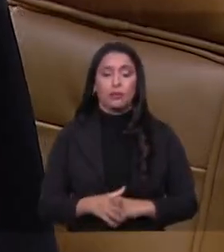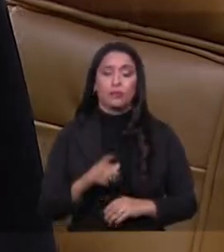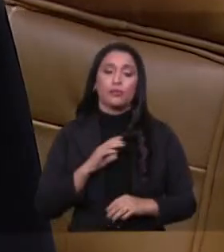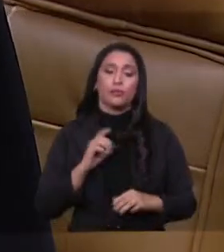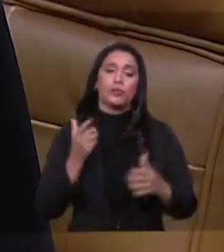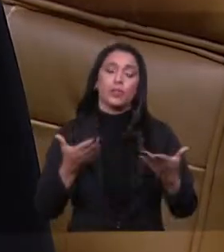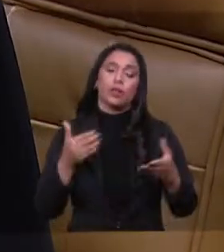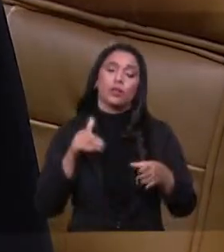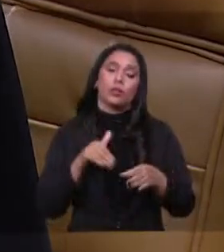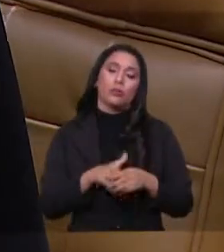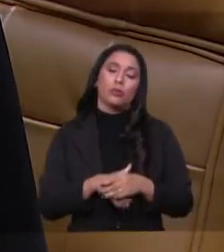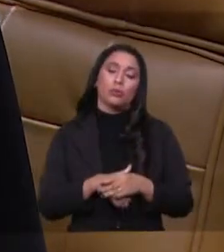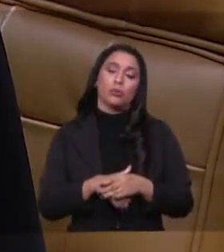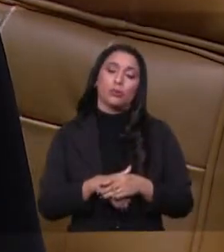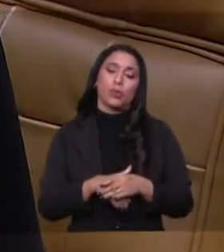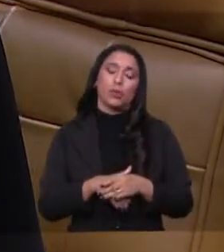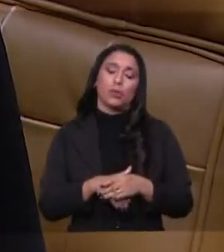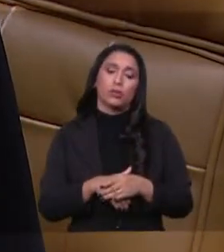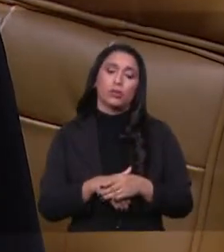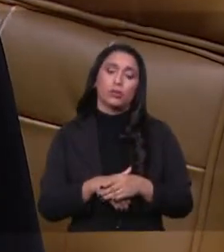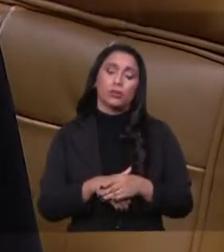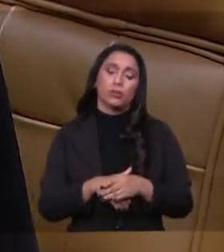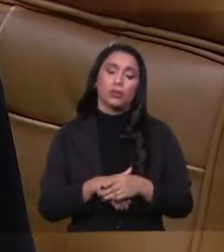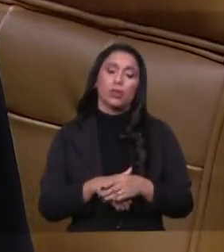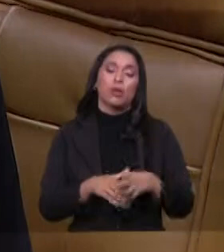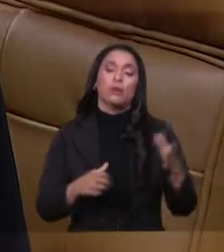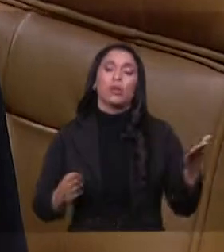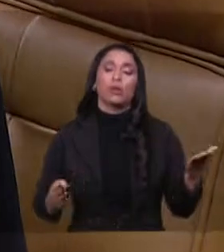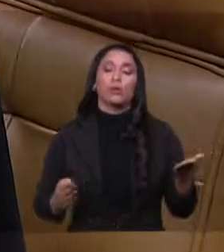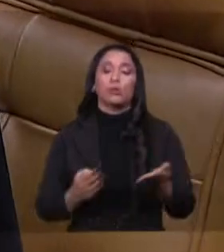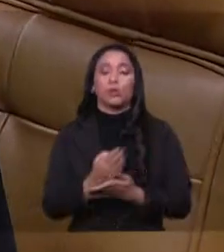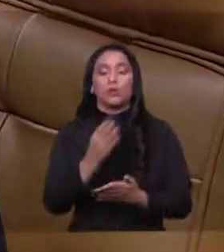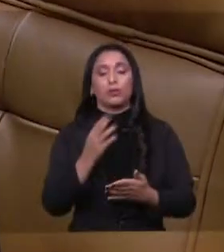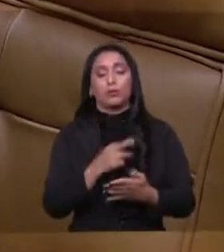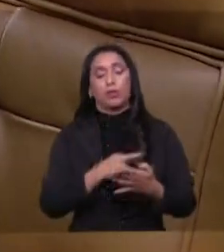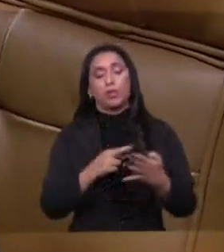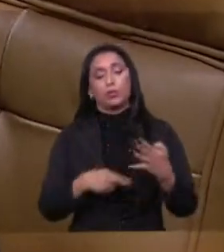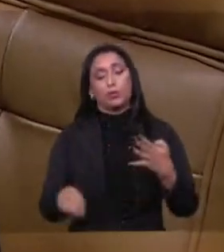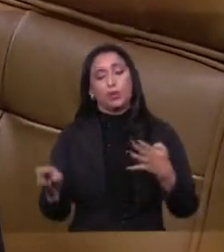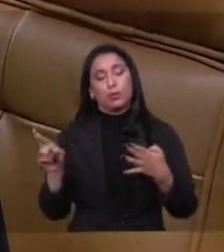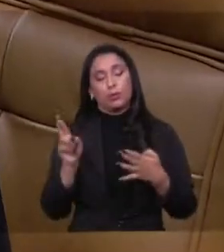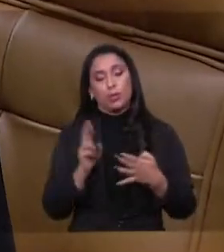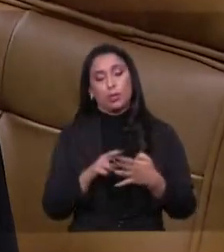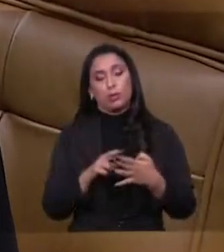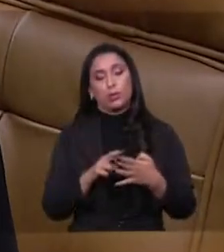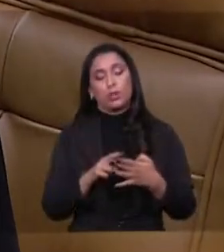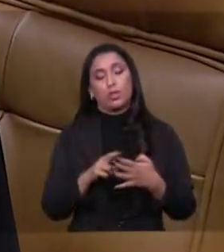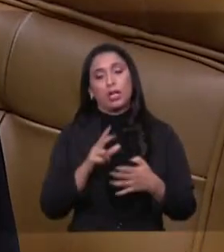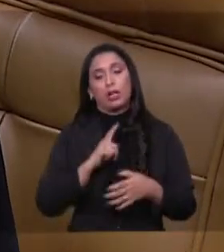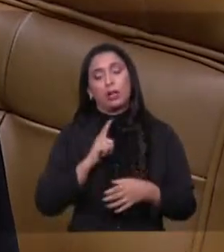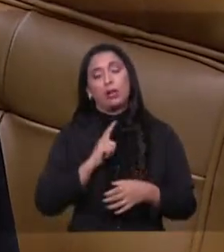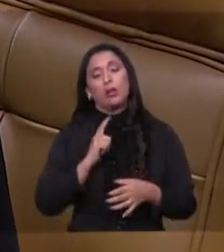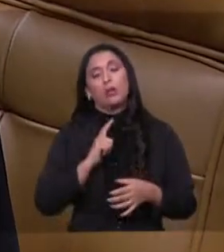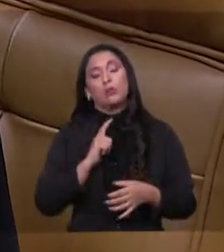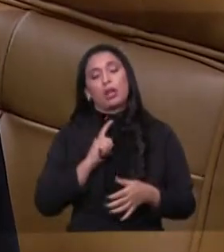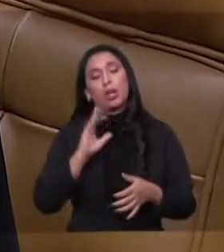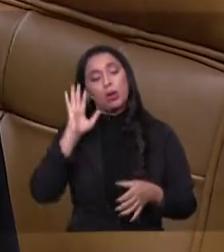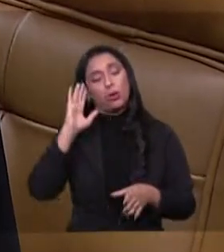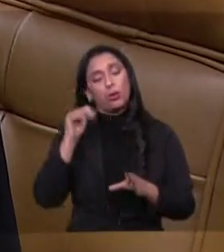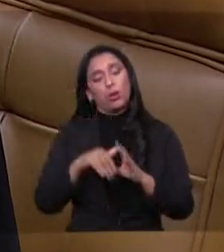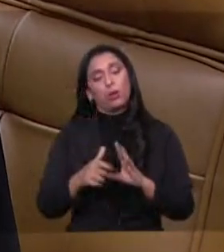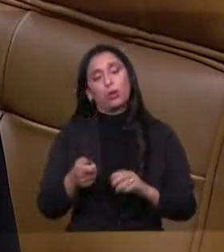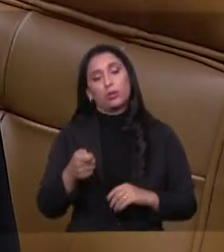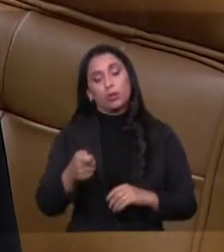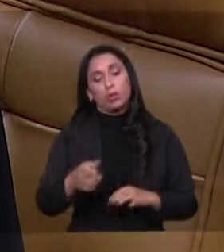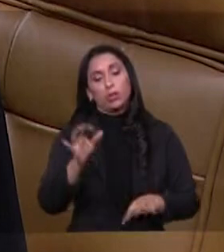Portanto, pelo meu voto, voto pelo provimento do recurso extraordinário para reformar o acordo